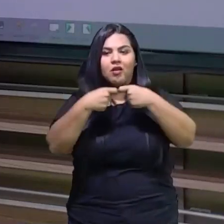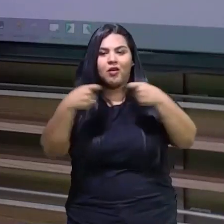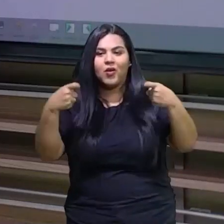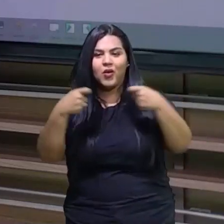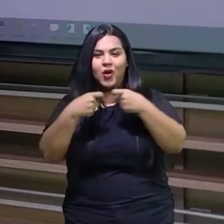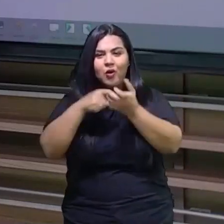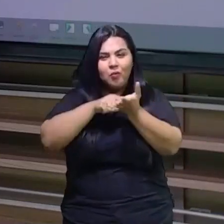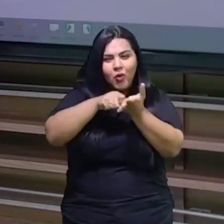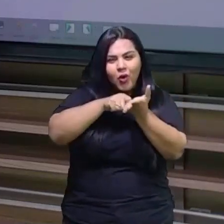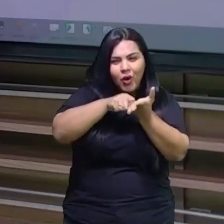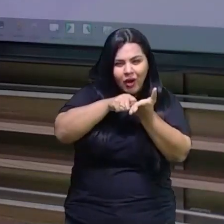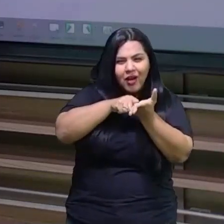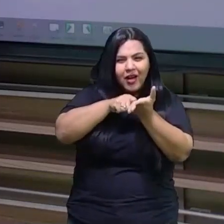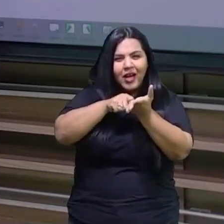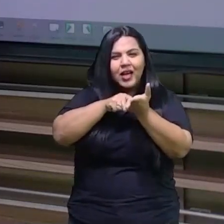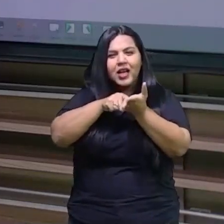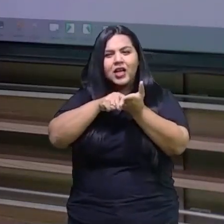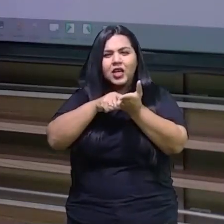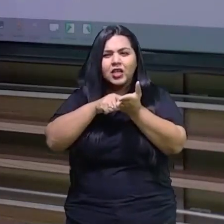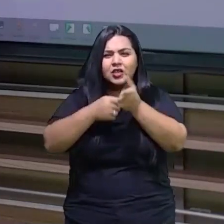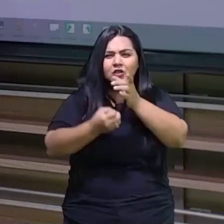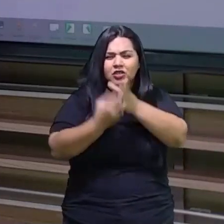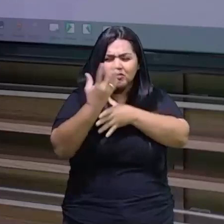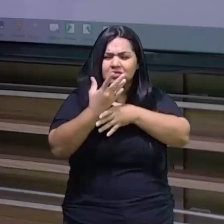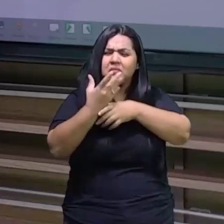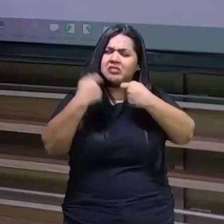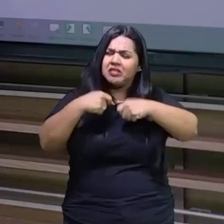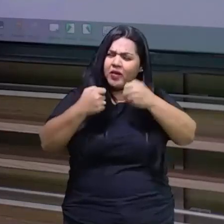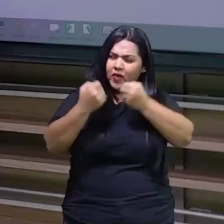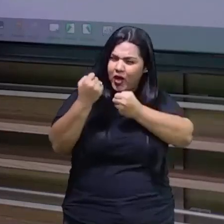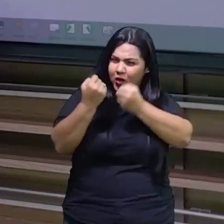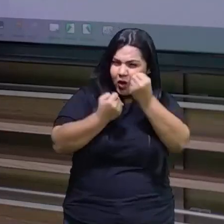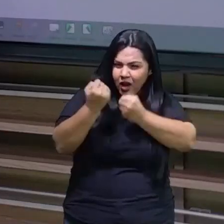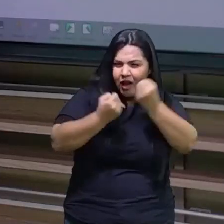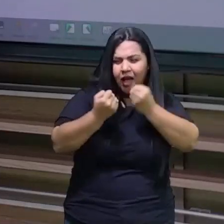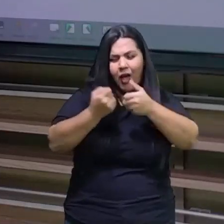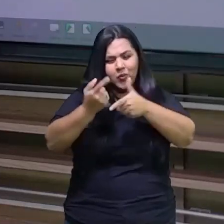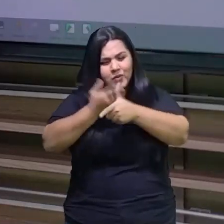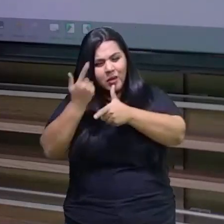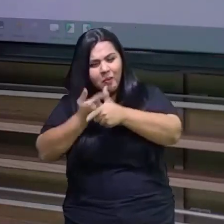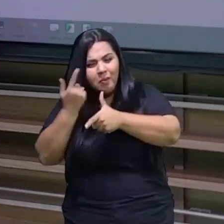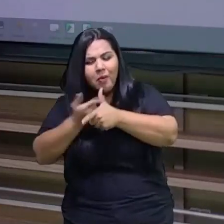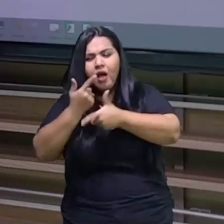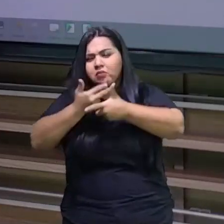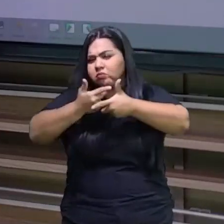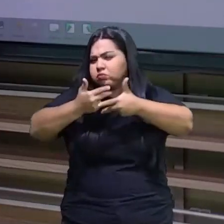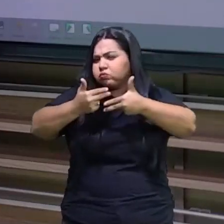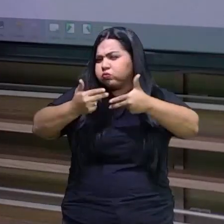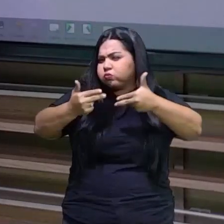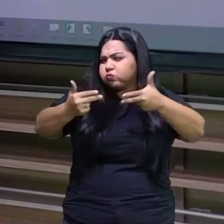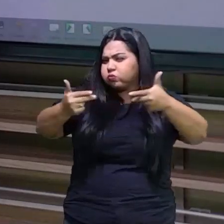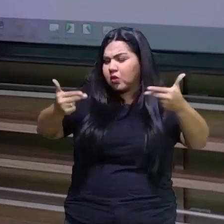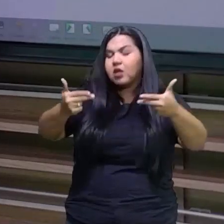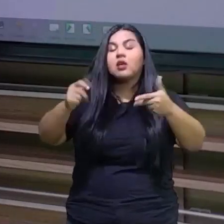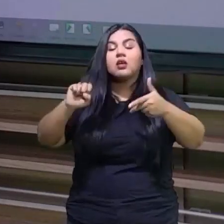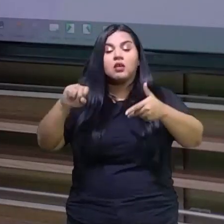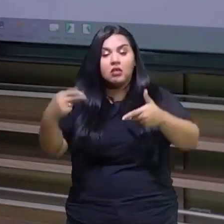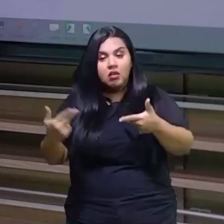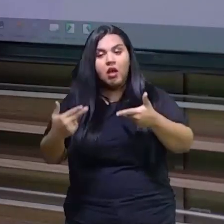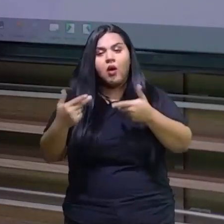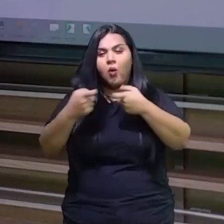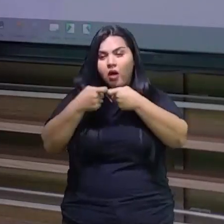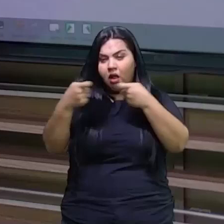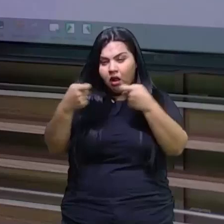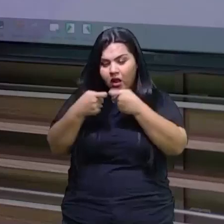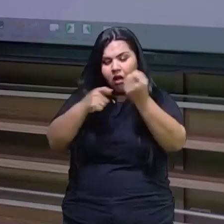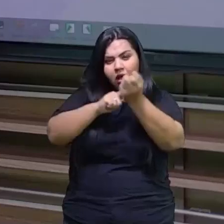borracha, começa a surgir os carros, tinha que fazer pneu, sapatos, objetos, e a borracha ela é super